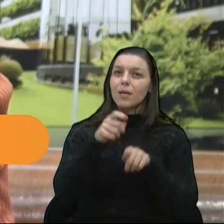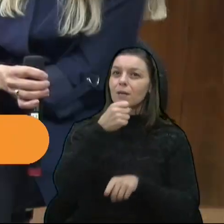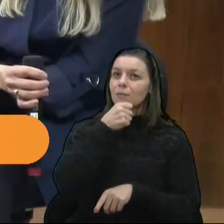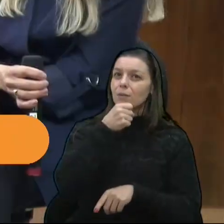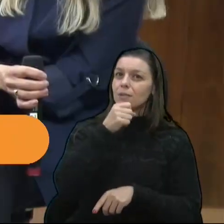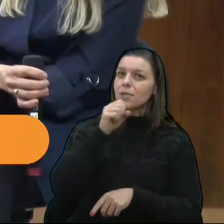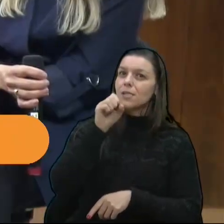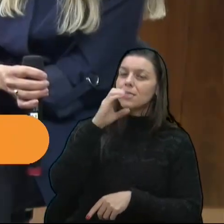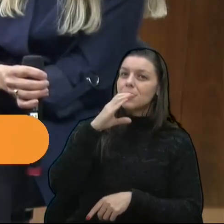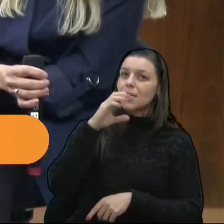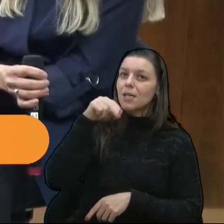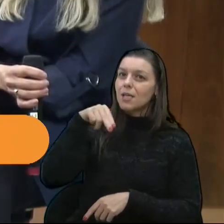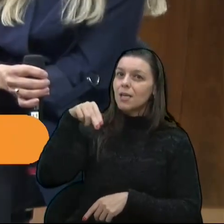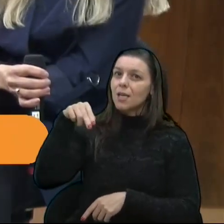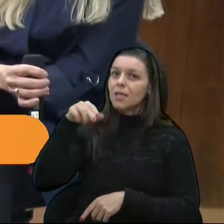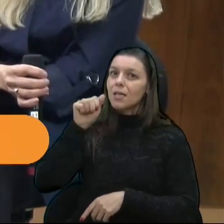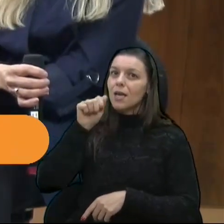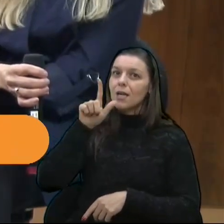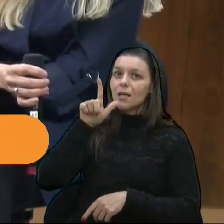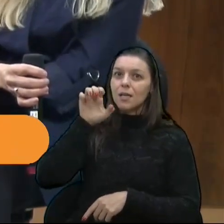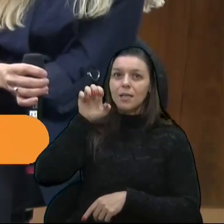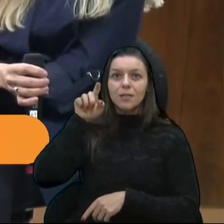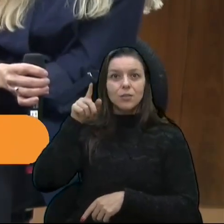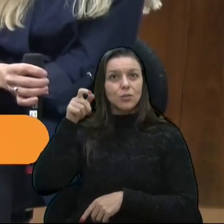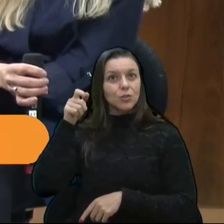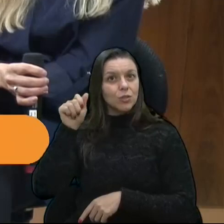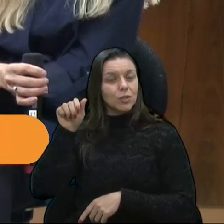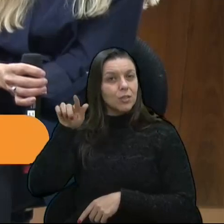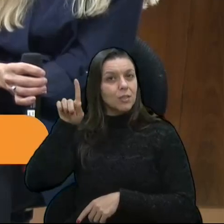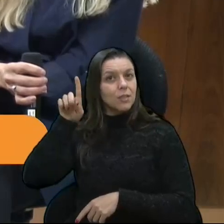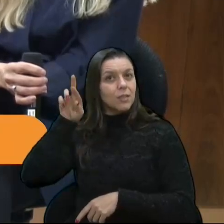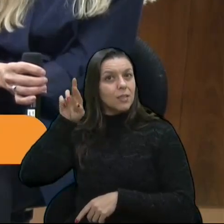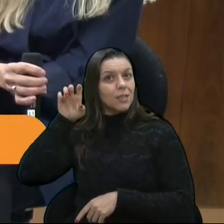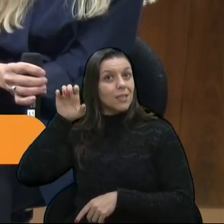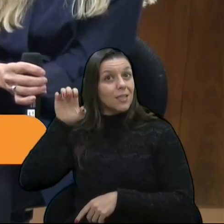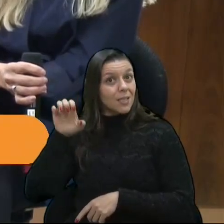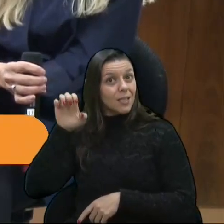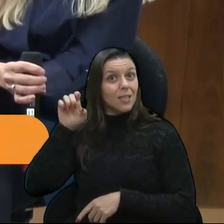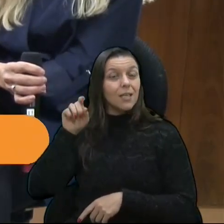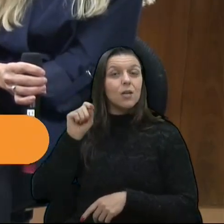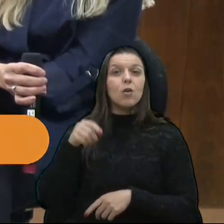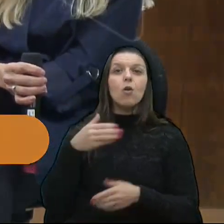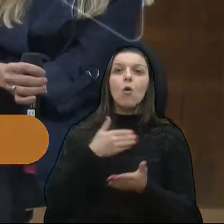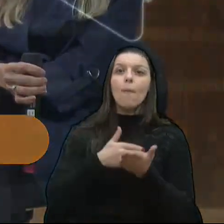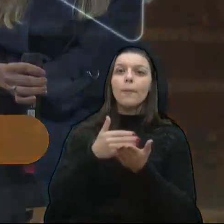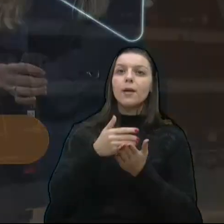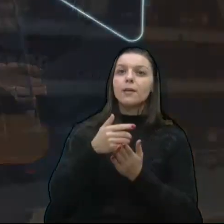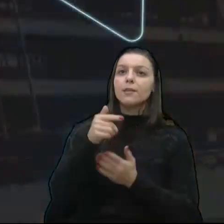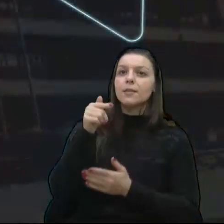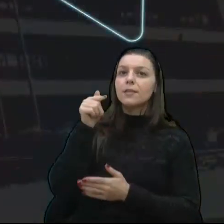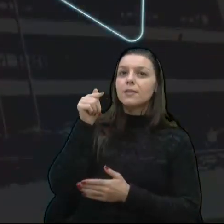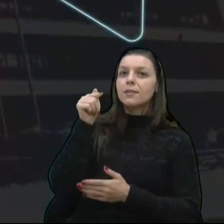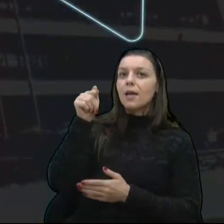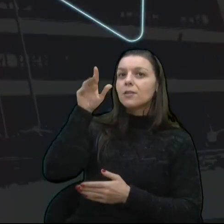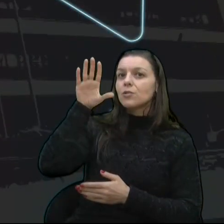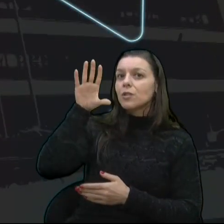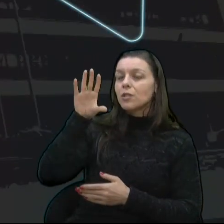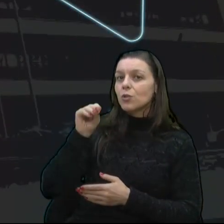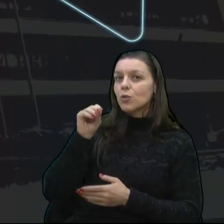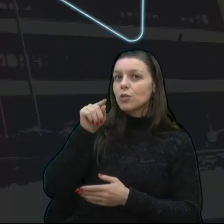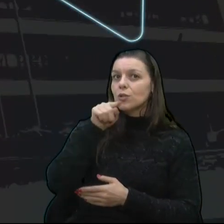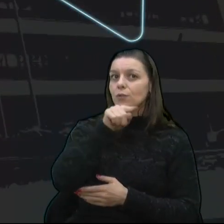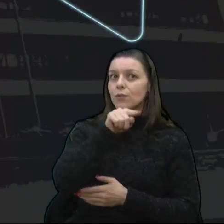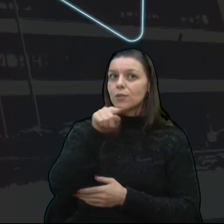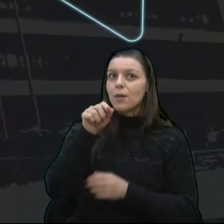CNN Brasil, Alexandre Garcia. Esse bate-papo começa a partir das 7h da noite. Você pode acompanhar aqui pela